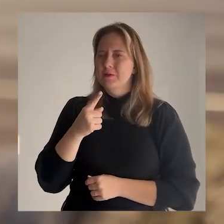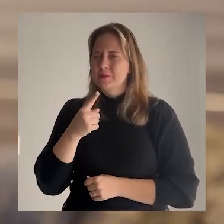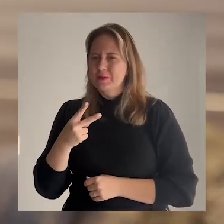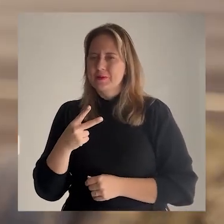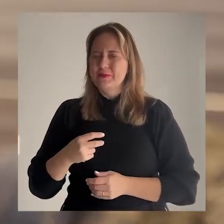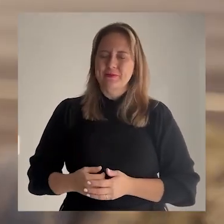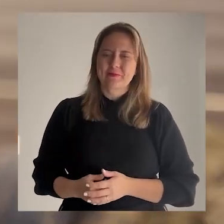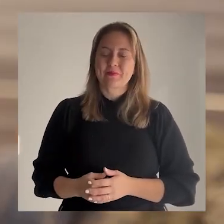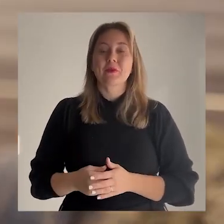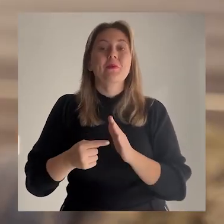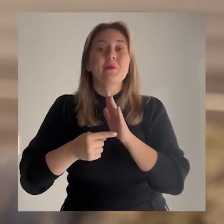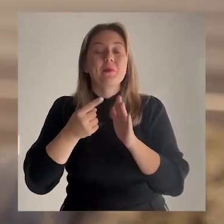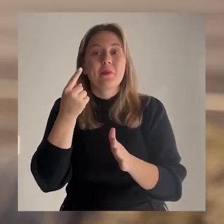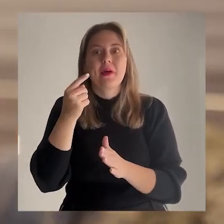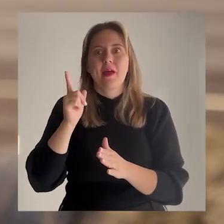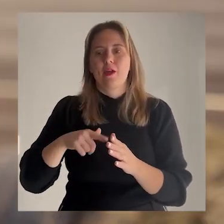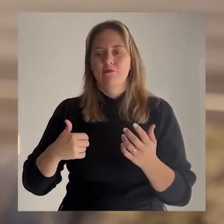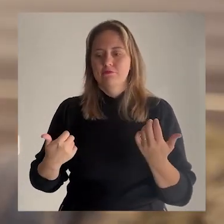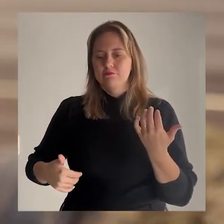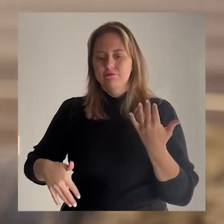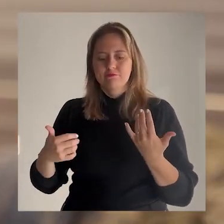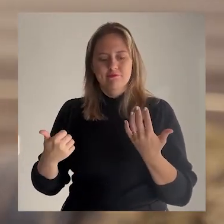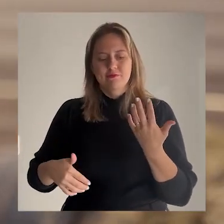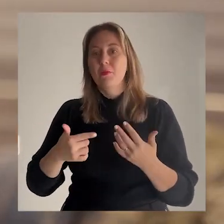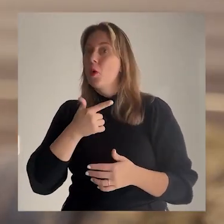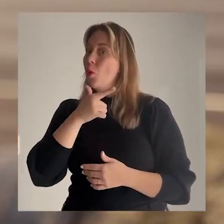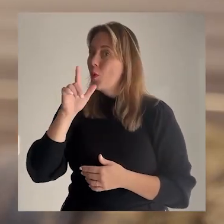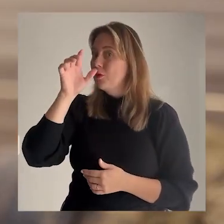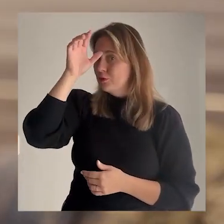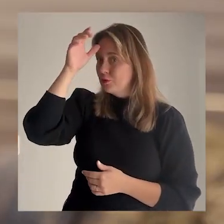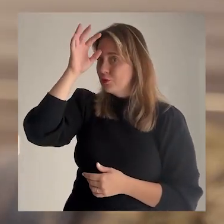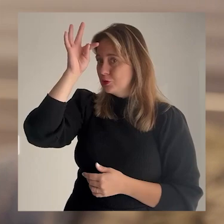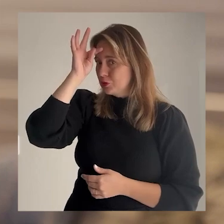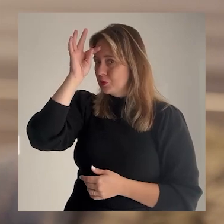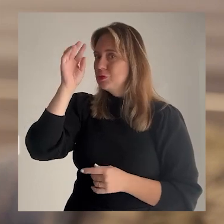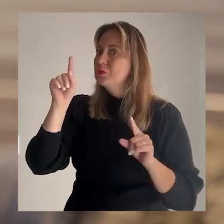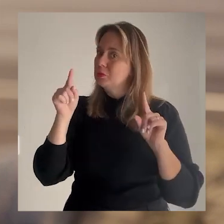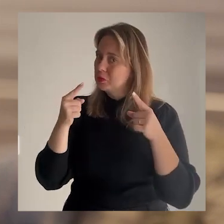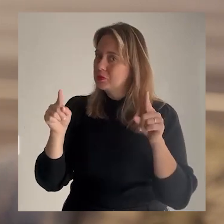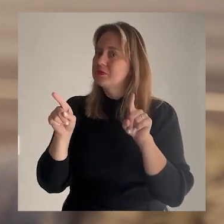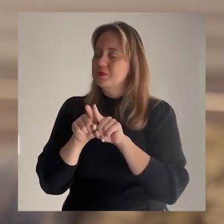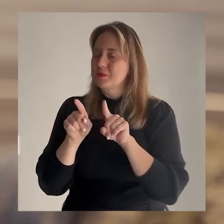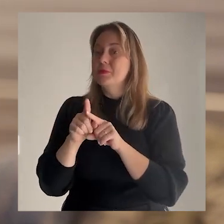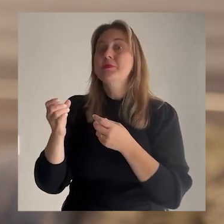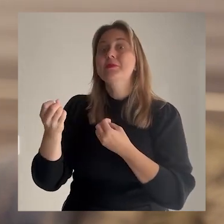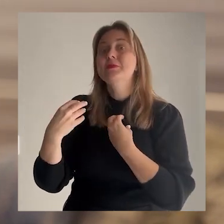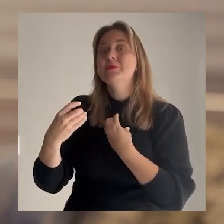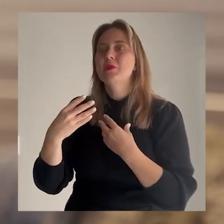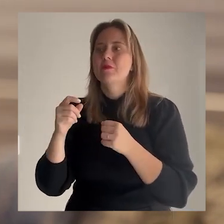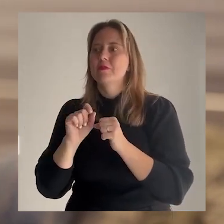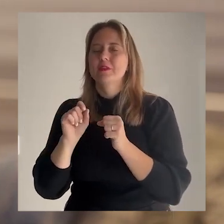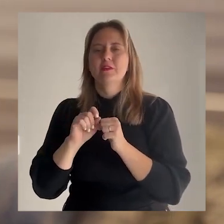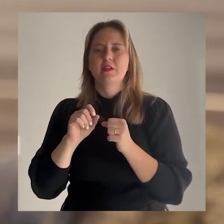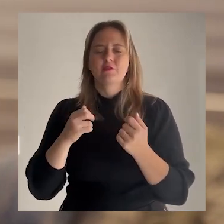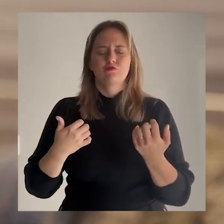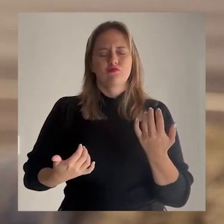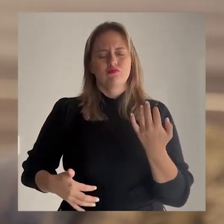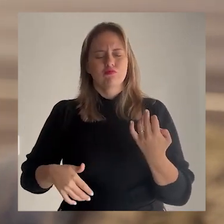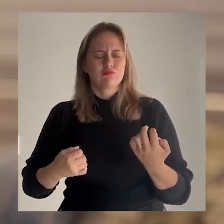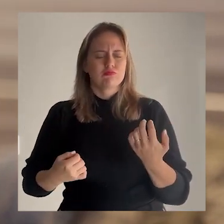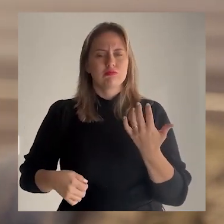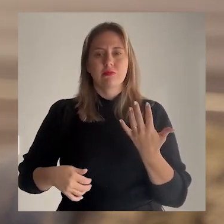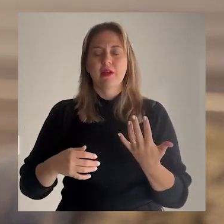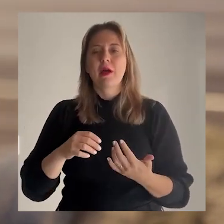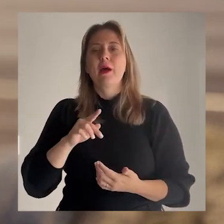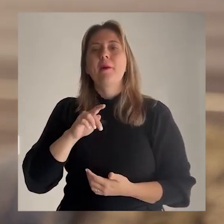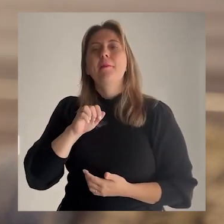primeiro instrumento foi um violão, meu outro tio, também músico, me ensinou a fazer ali um solo, ponteado da